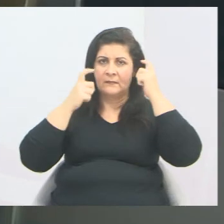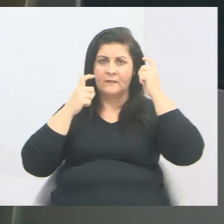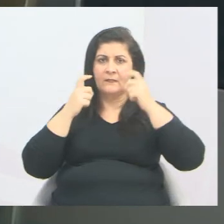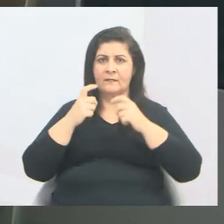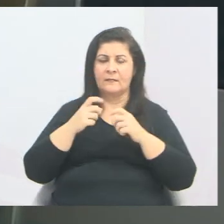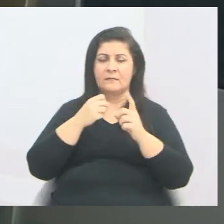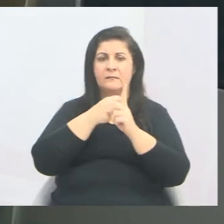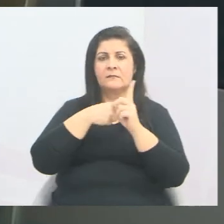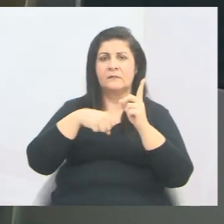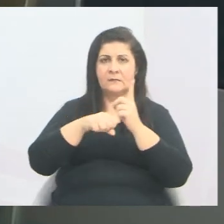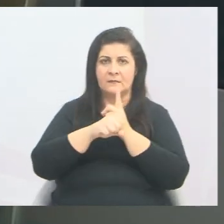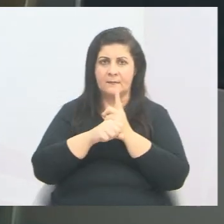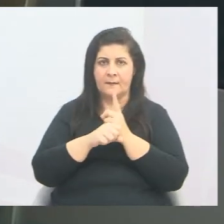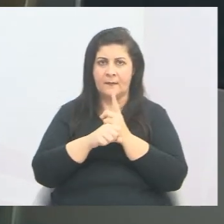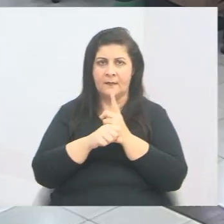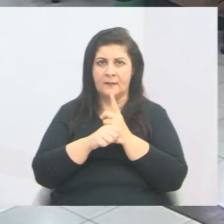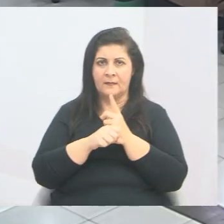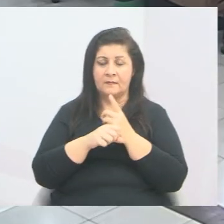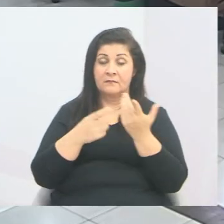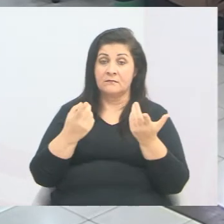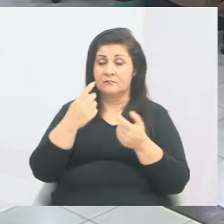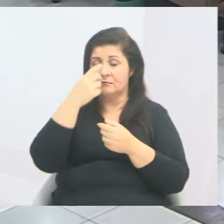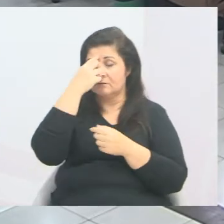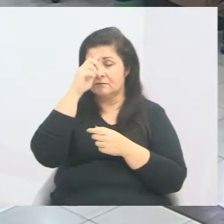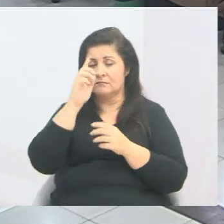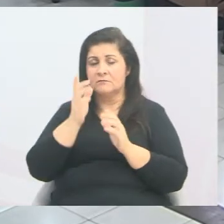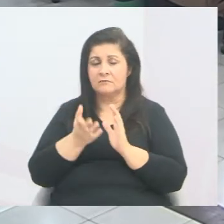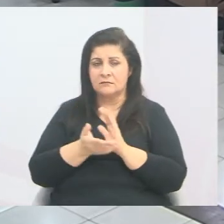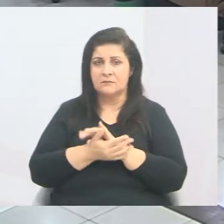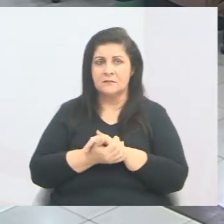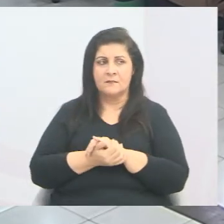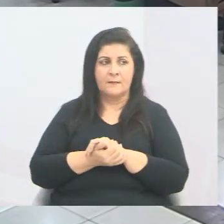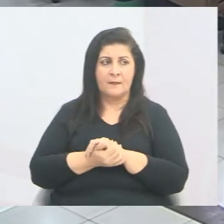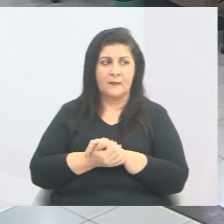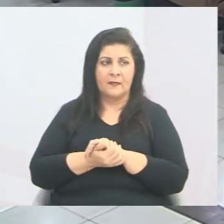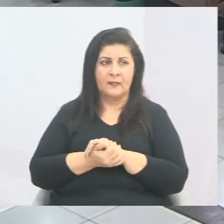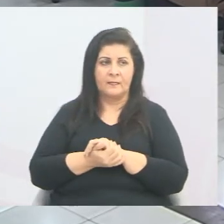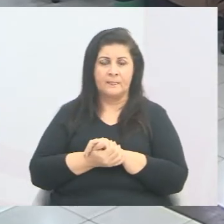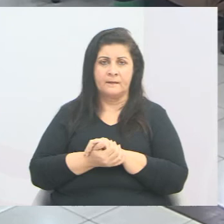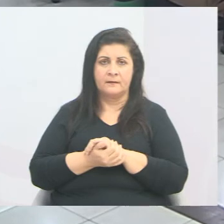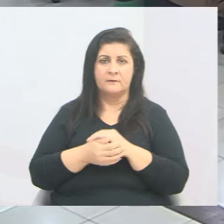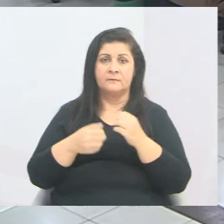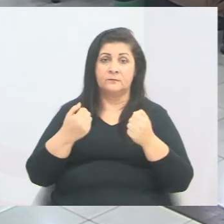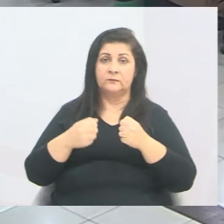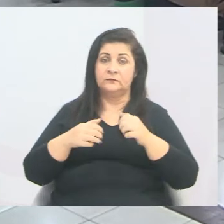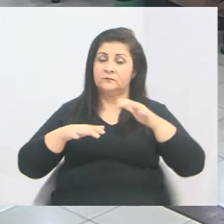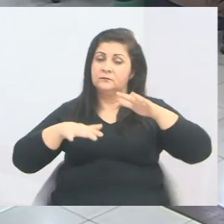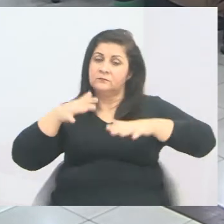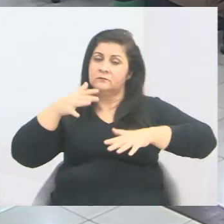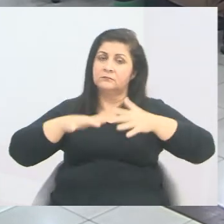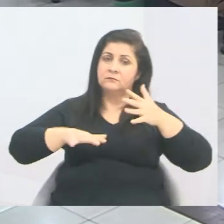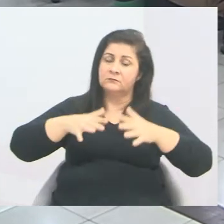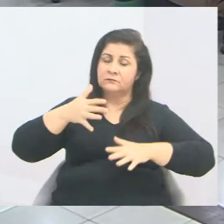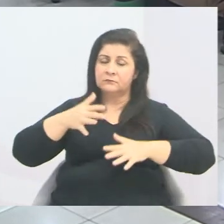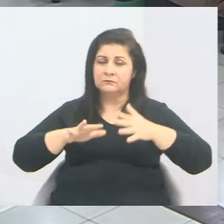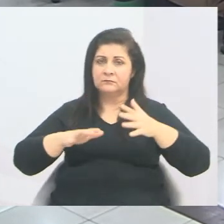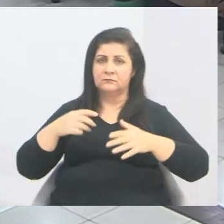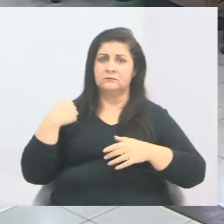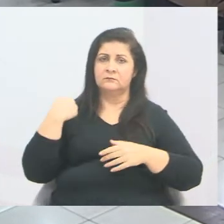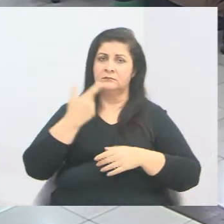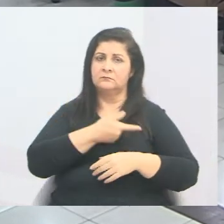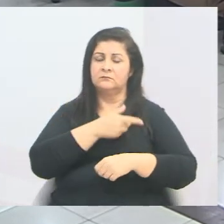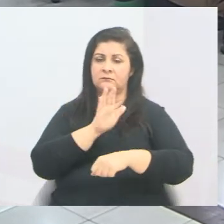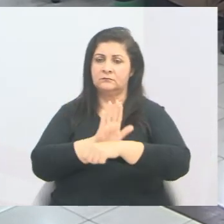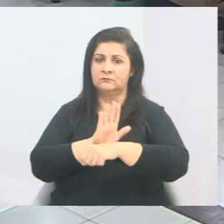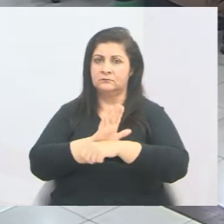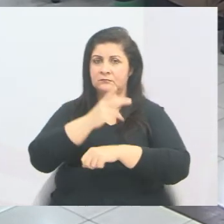a sociedade e com as indefinições. E eu acho que tem que ter flexibilidade para a gente atender as pessoas na área